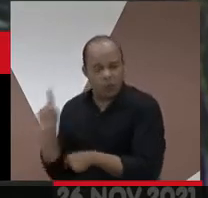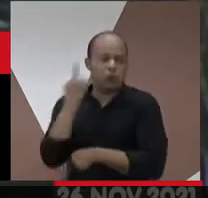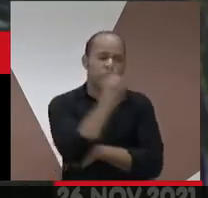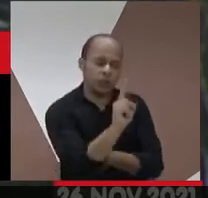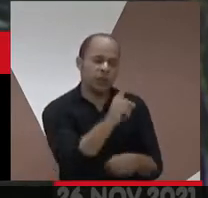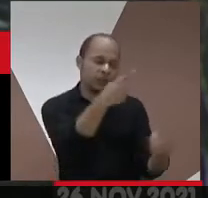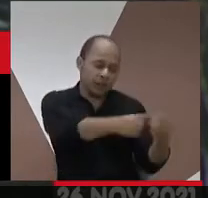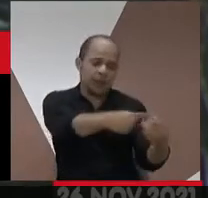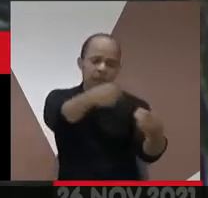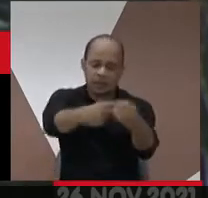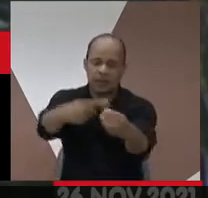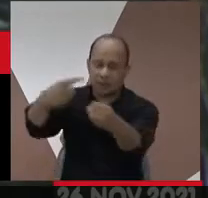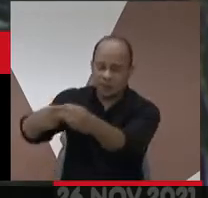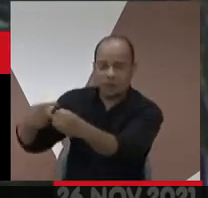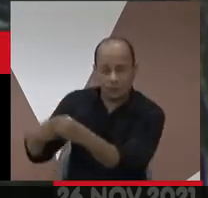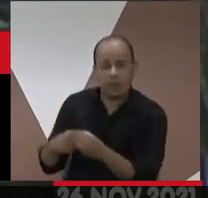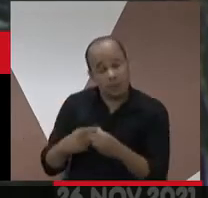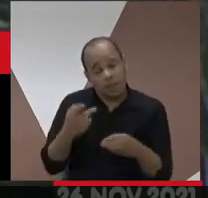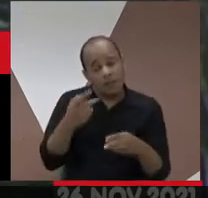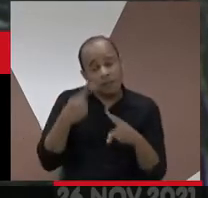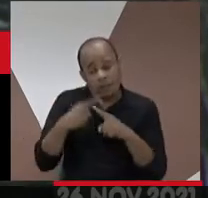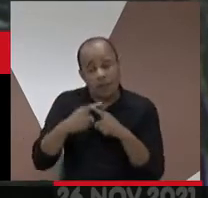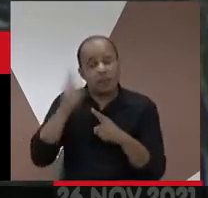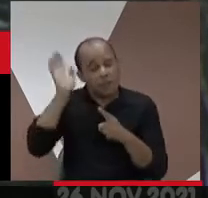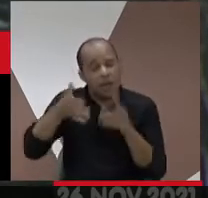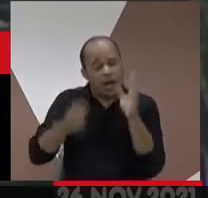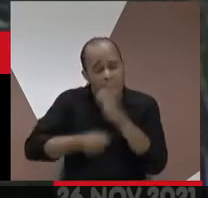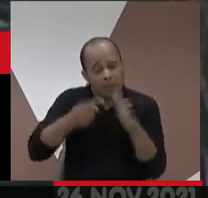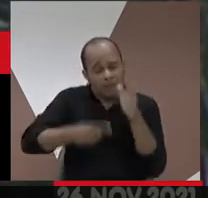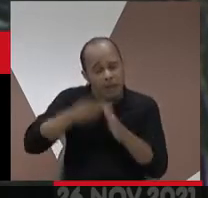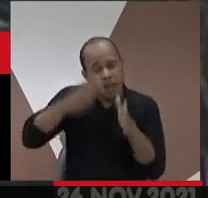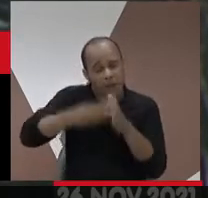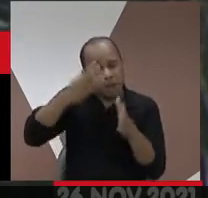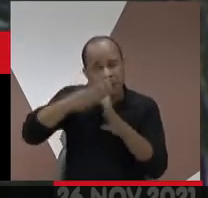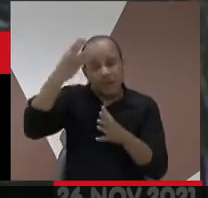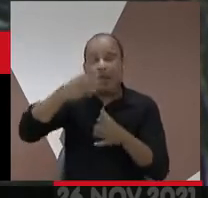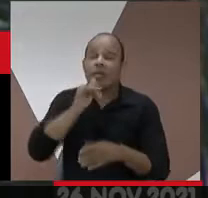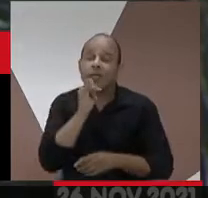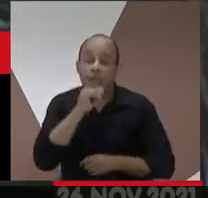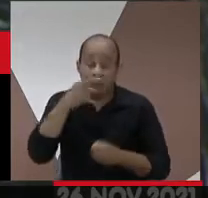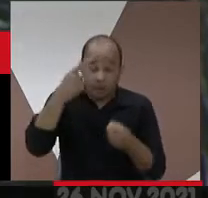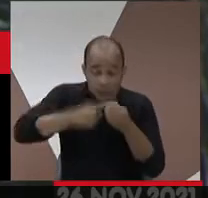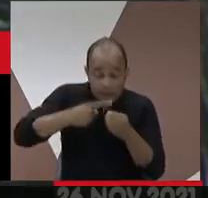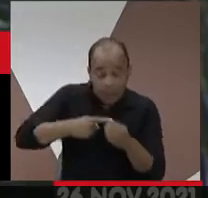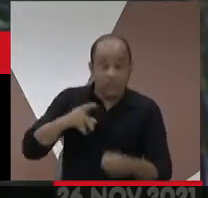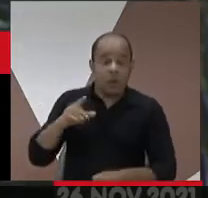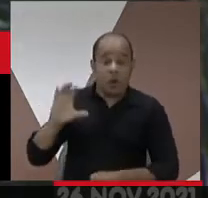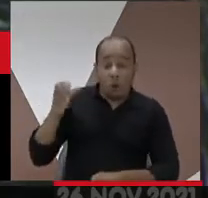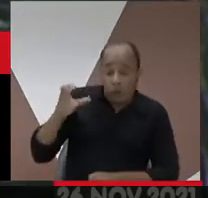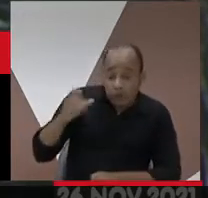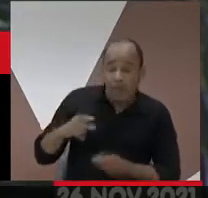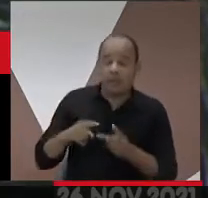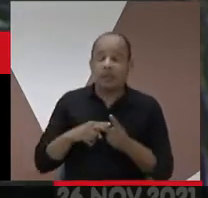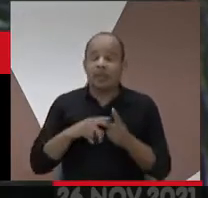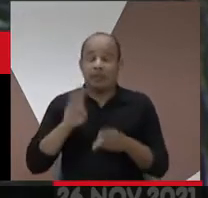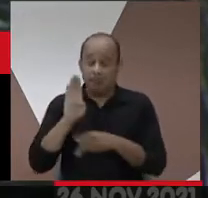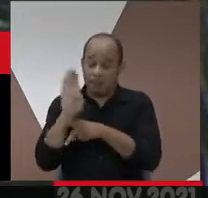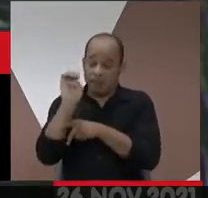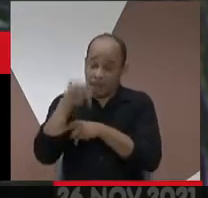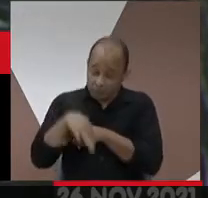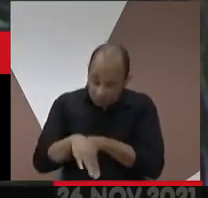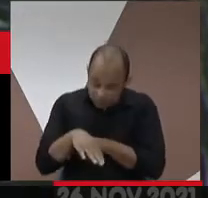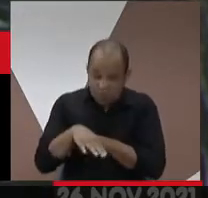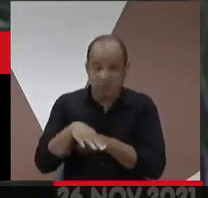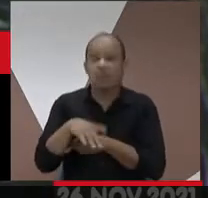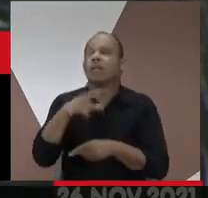por causa do som, mas qualquer escola de Contagem ou Betim tem um som e um microfone que funcionam